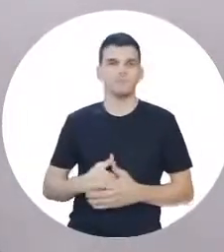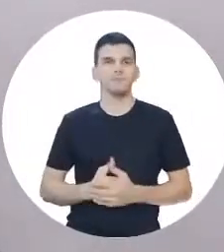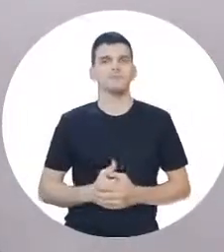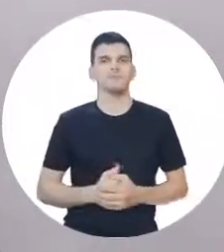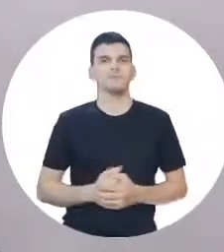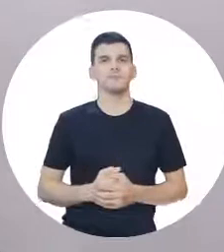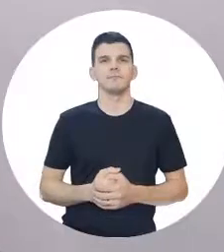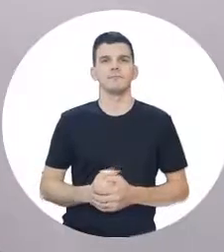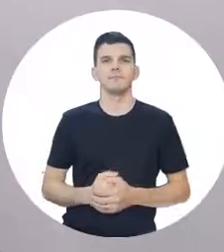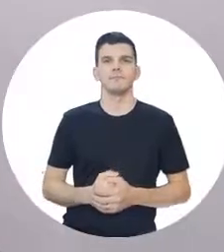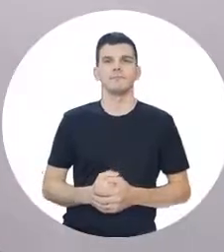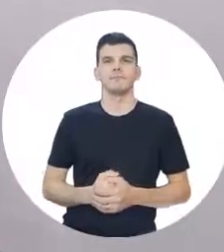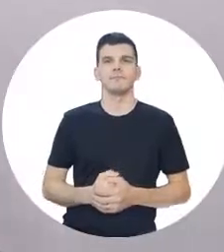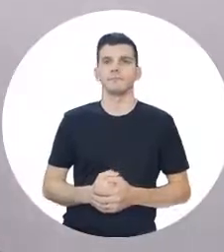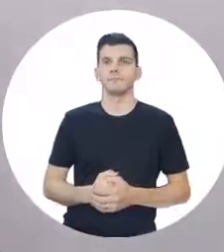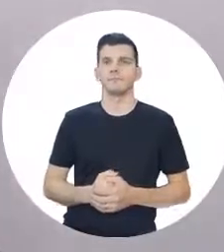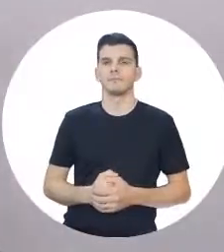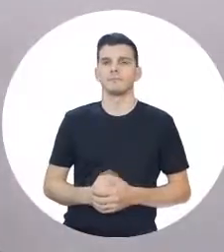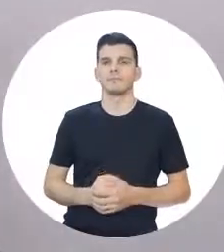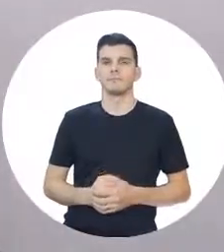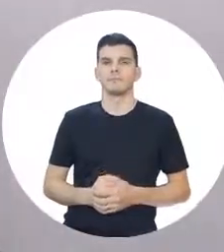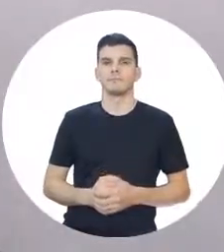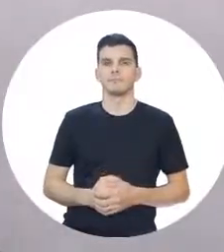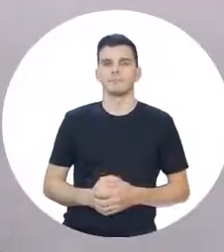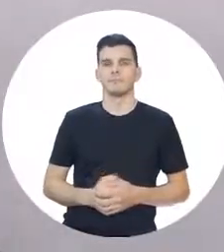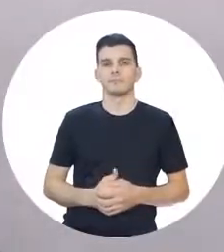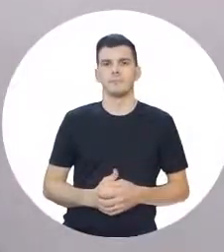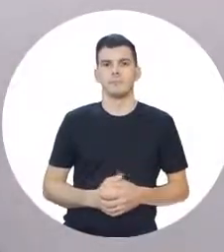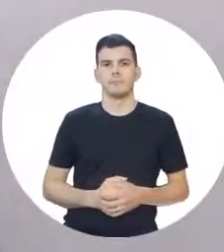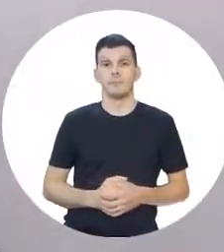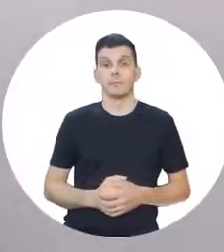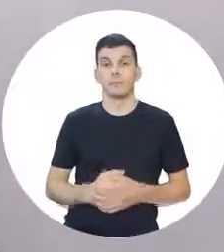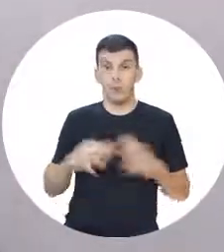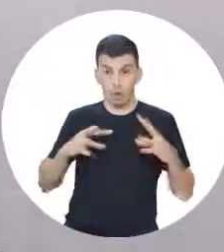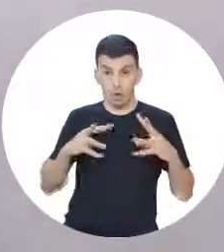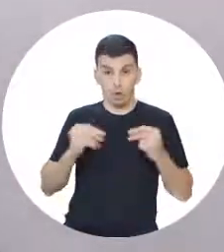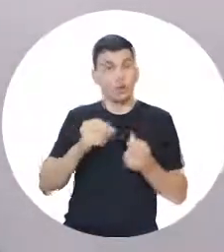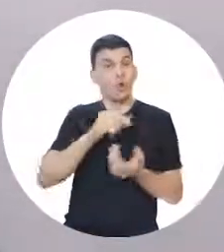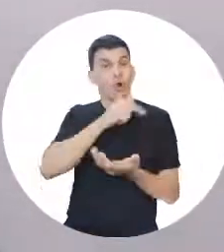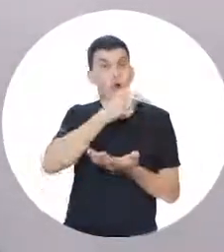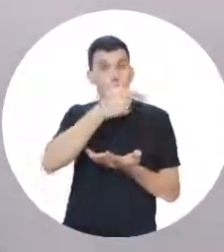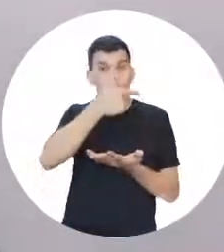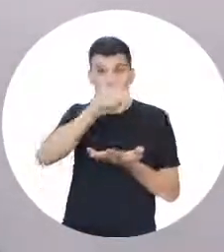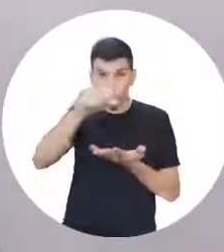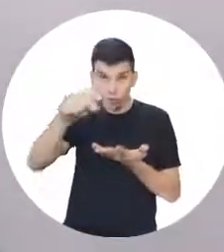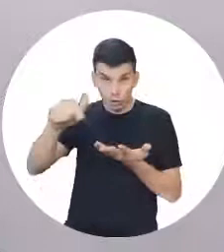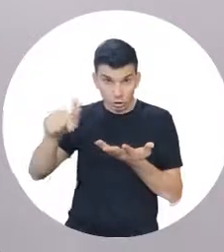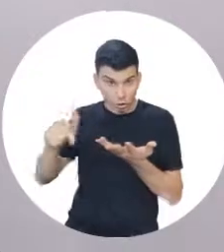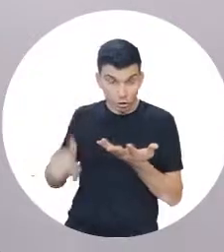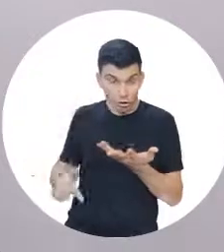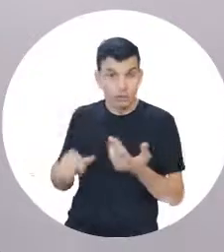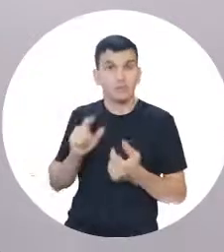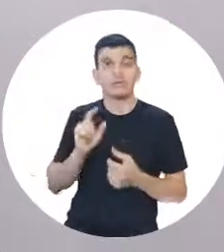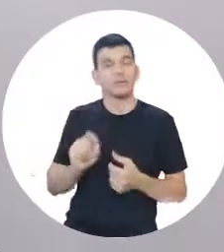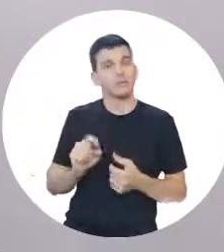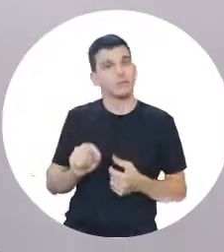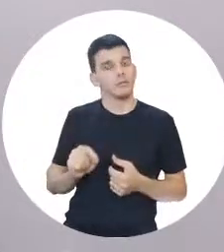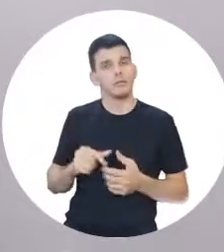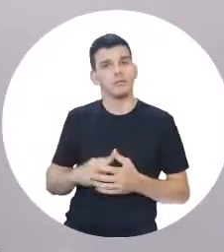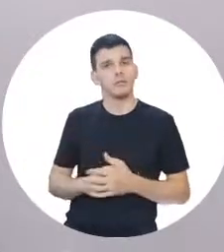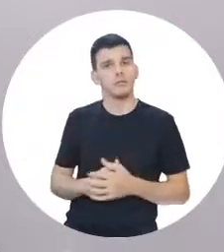HF. O HF é considerado moderado. Todos os demais hidrácidos